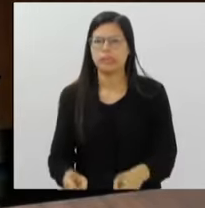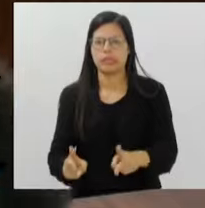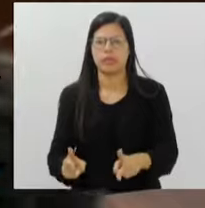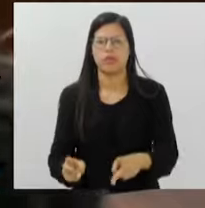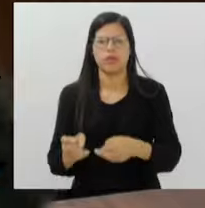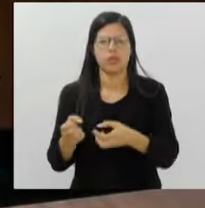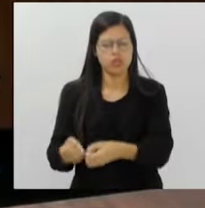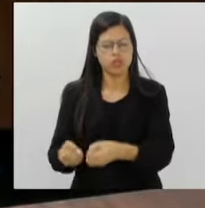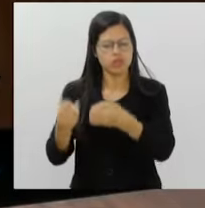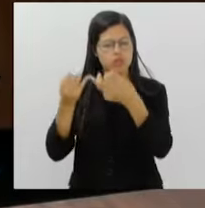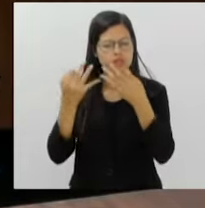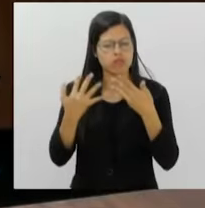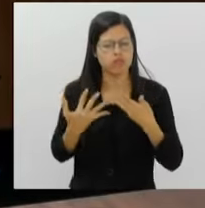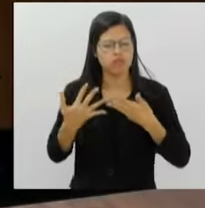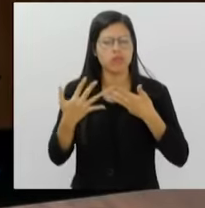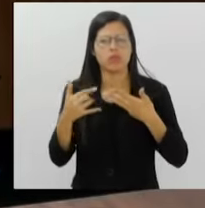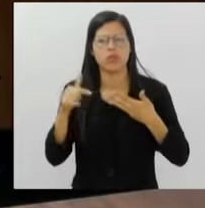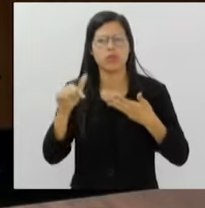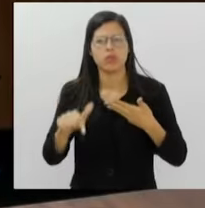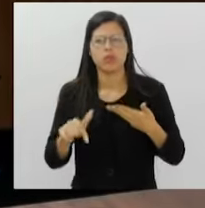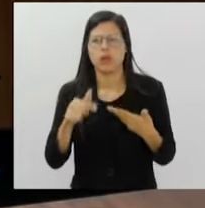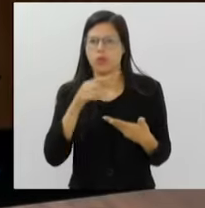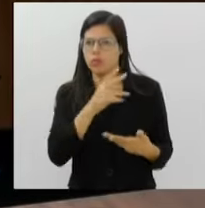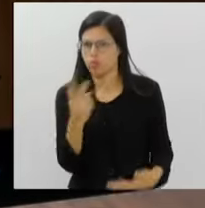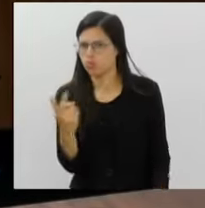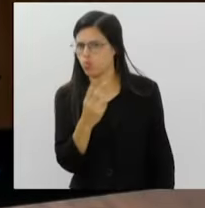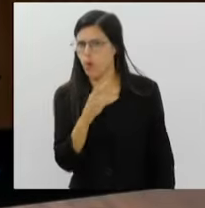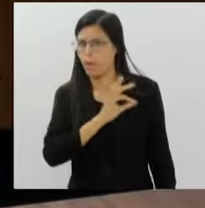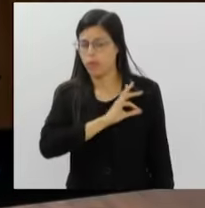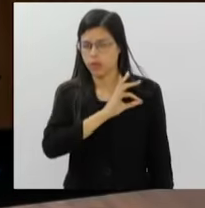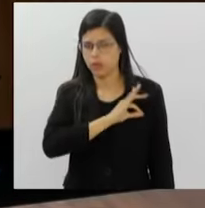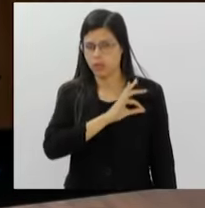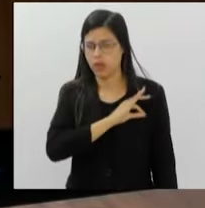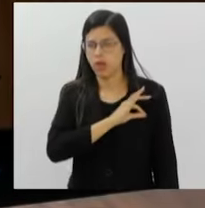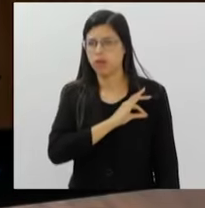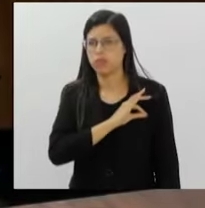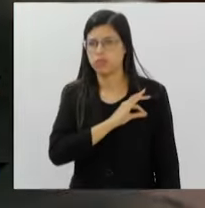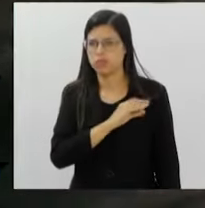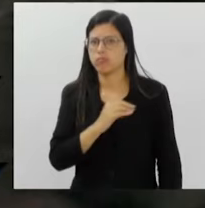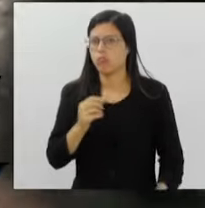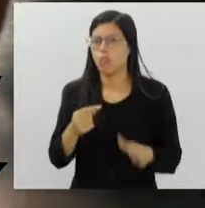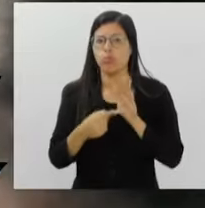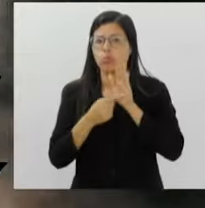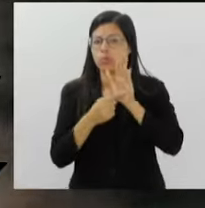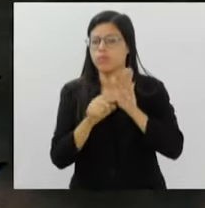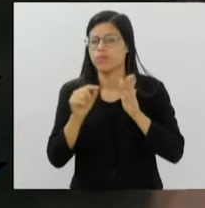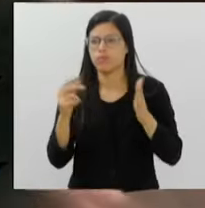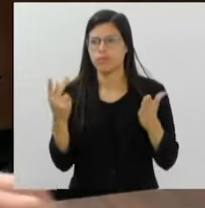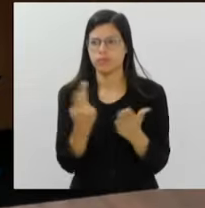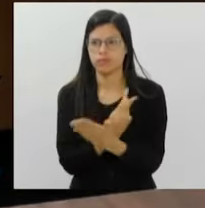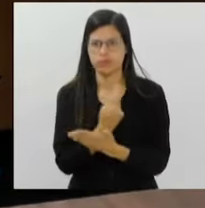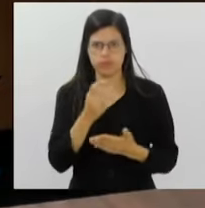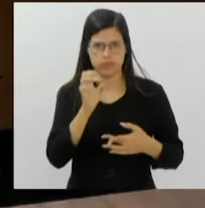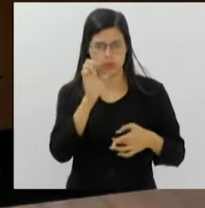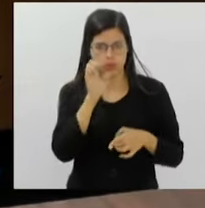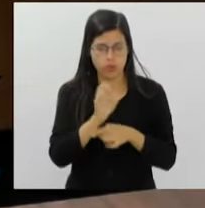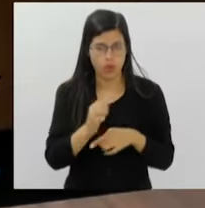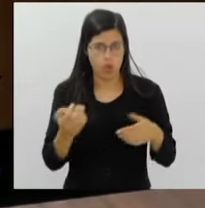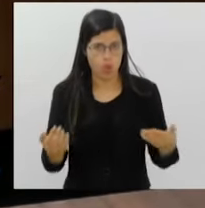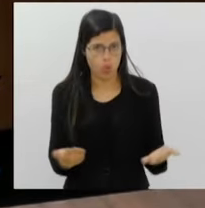policiais, falando do que tem acontecido em nosso estado. E hoje pela